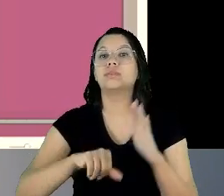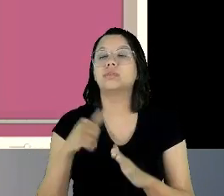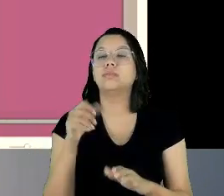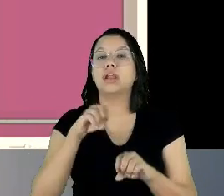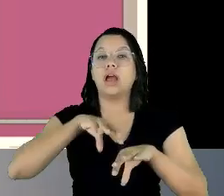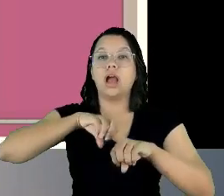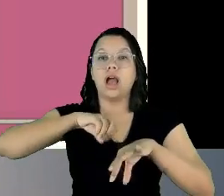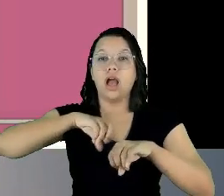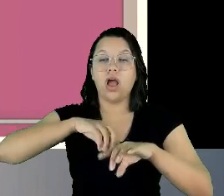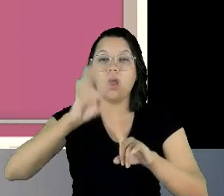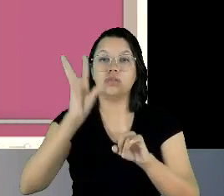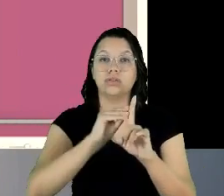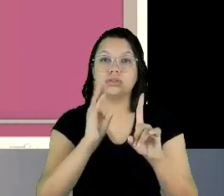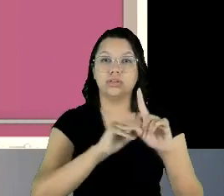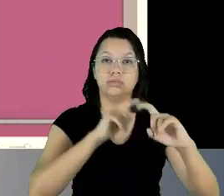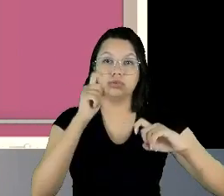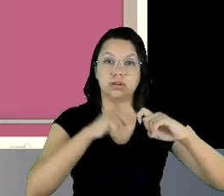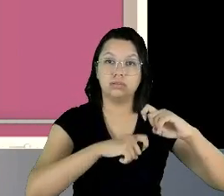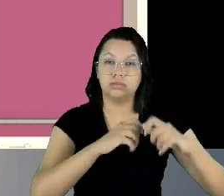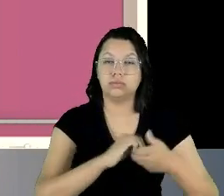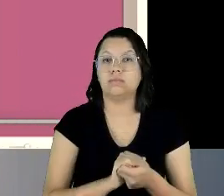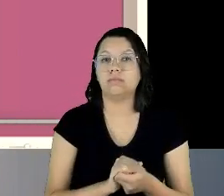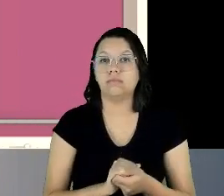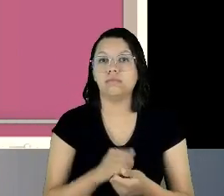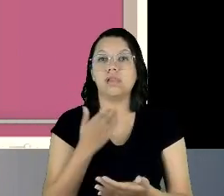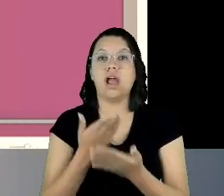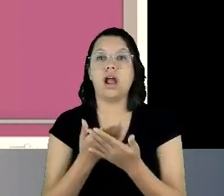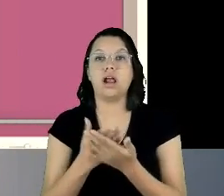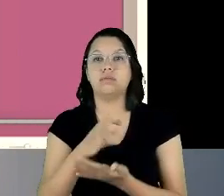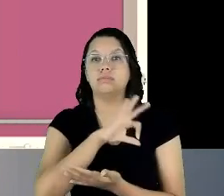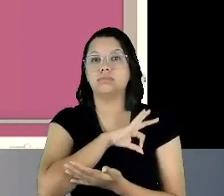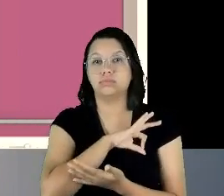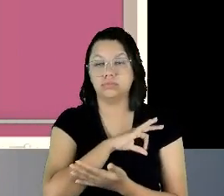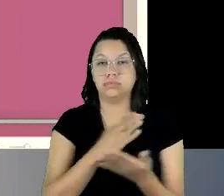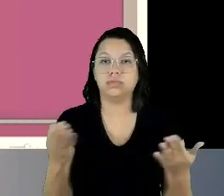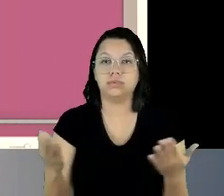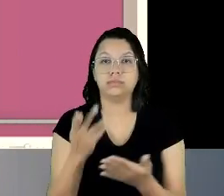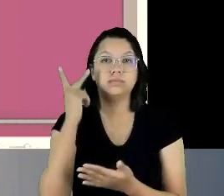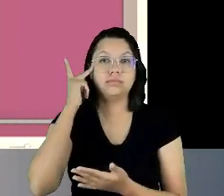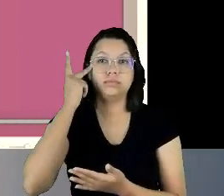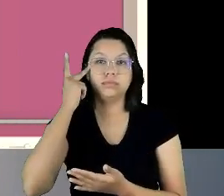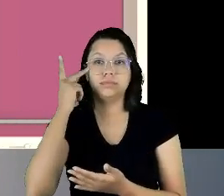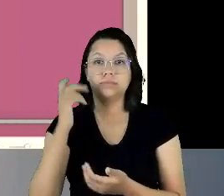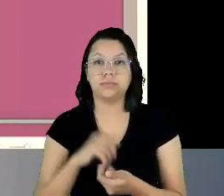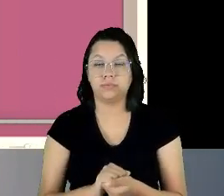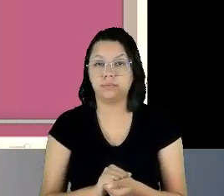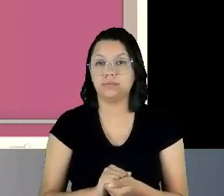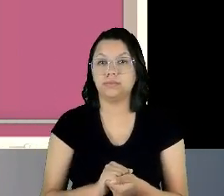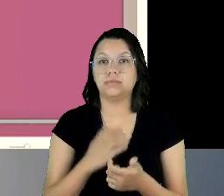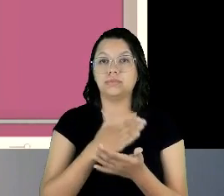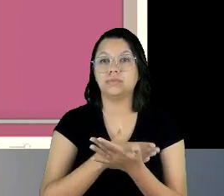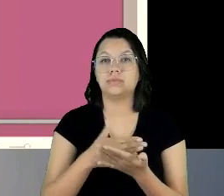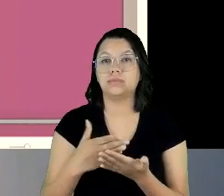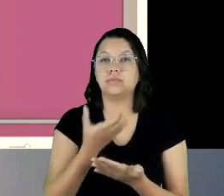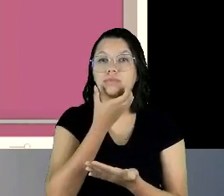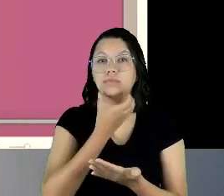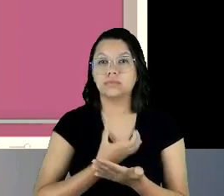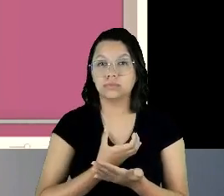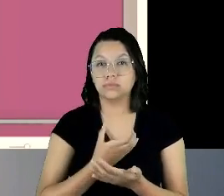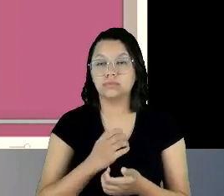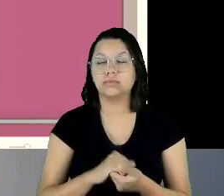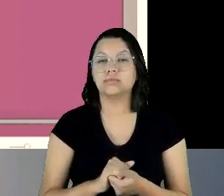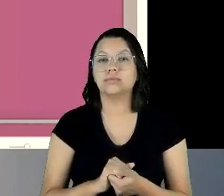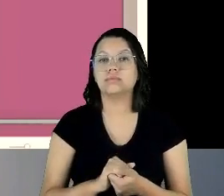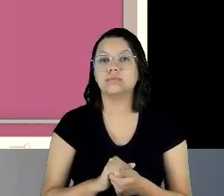na verdade, de importunação sexual da Academia de Polícia aqui de São Paulo. As aulas vão começar em